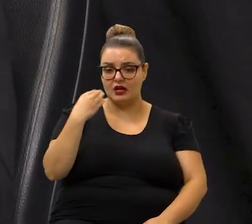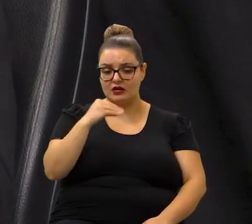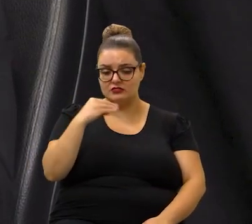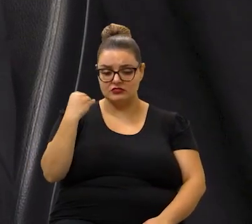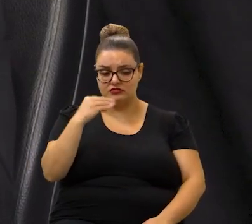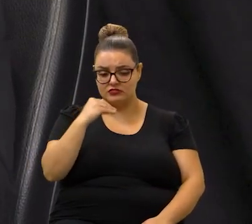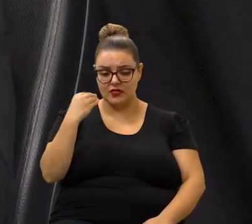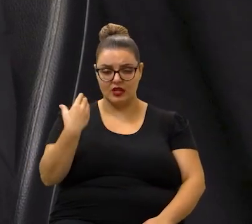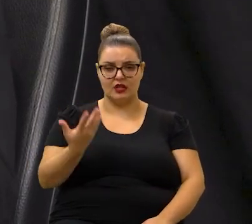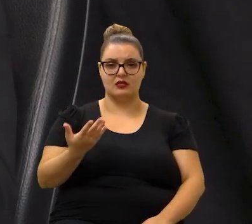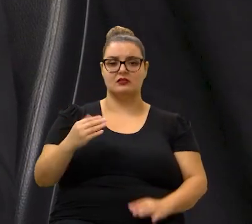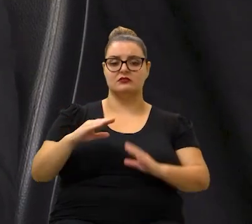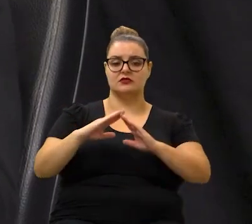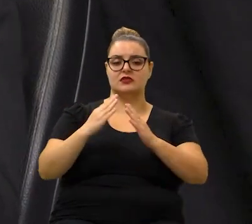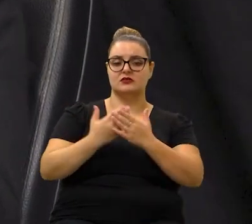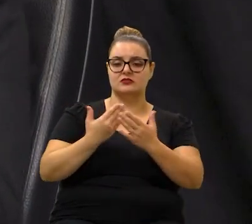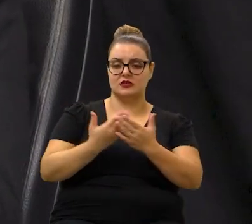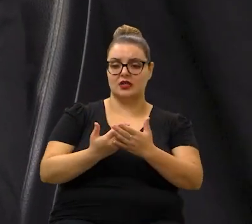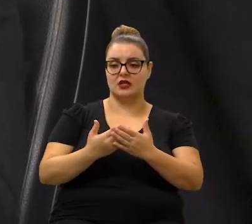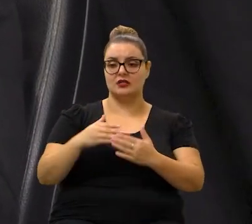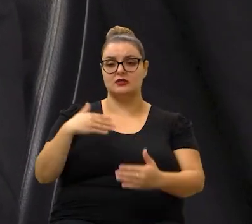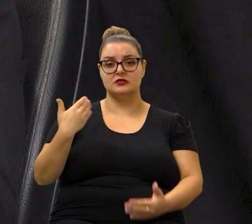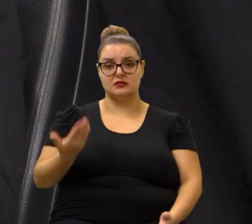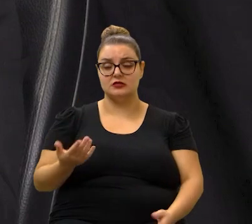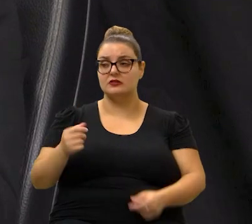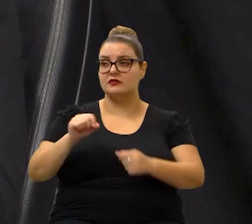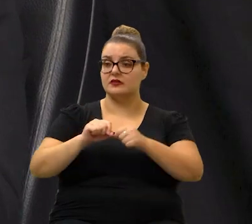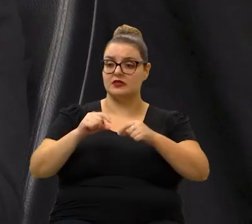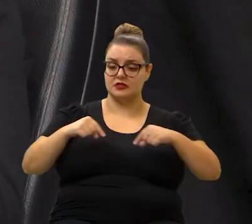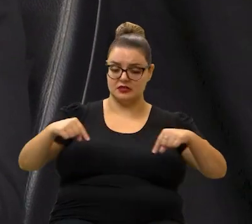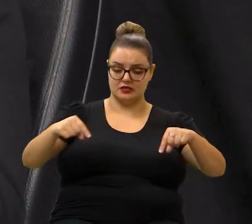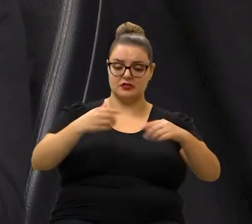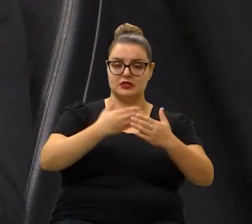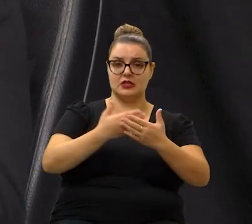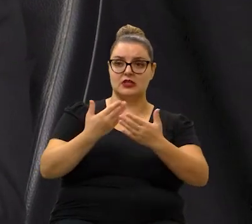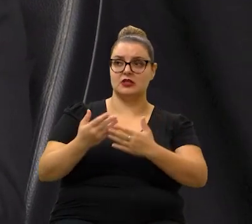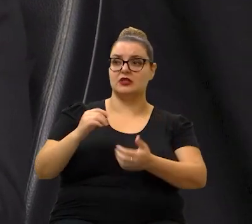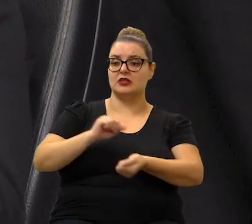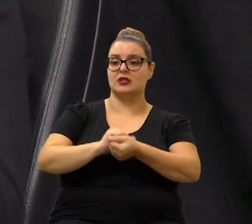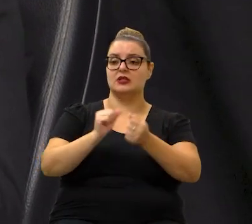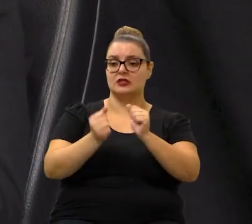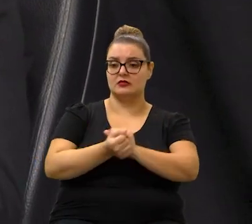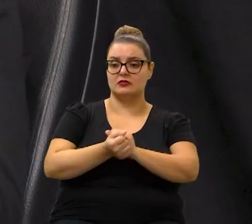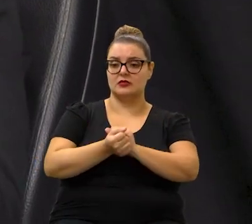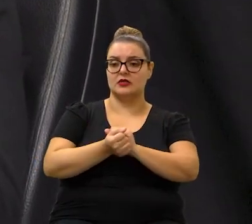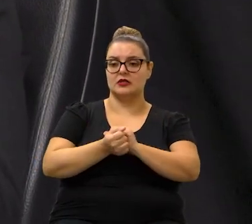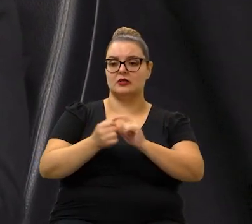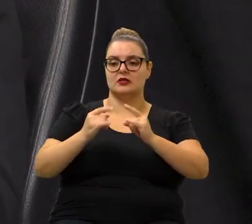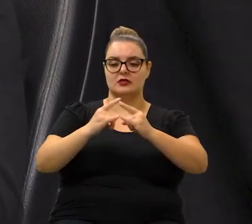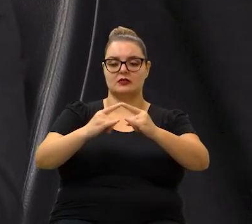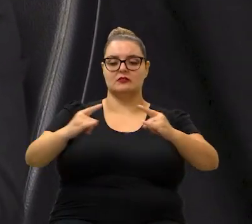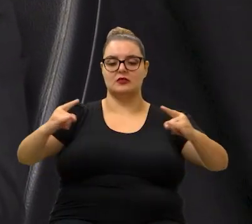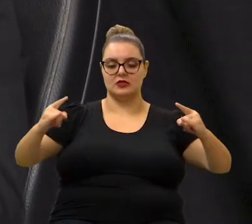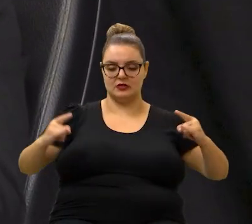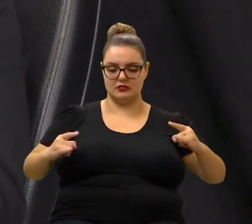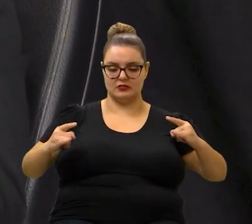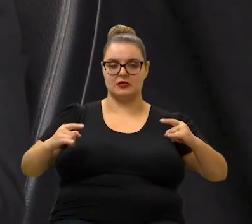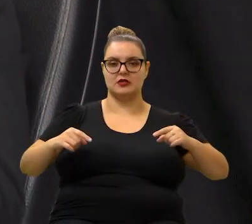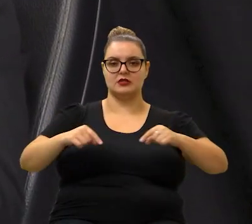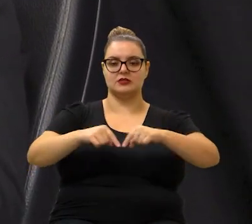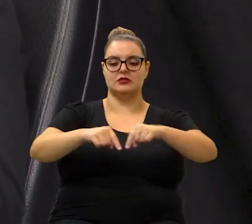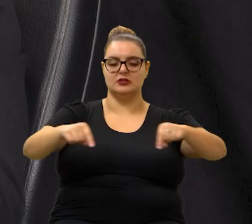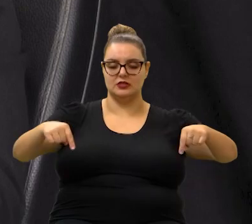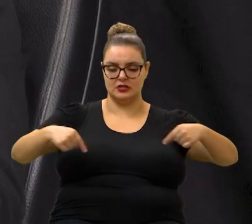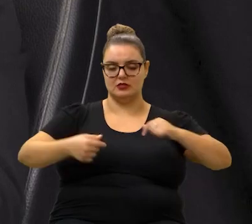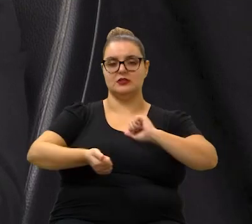na na escola e eles fizeram então as salas de aulas improvisadas em cima da quadra de esporte Hum